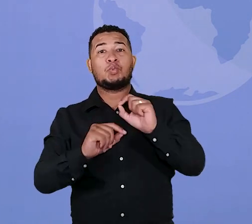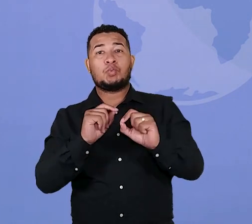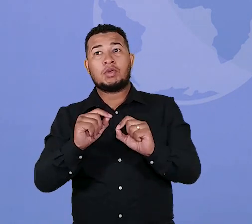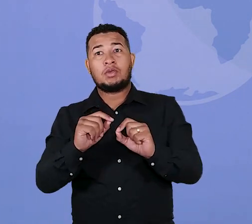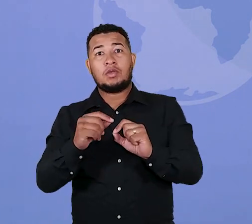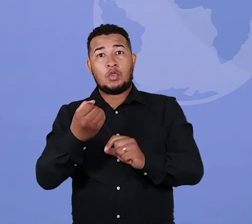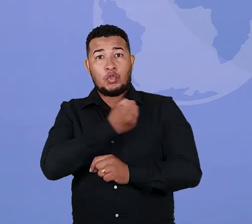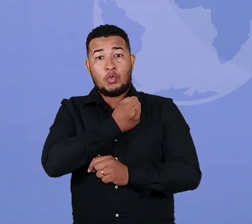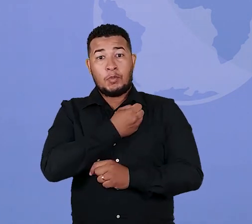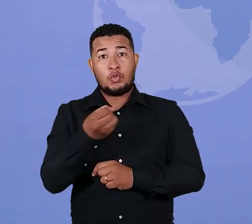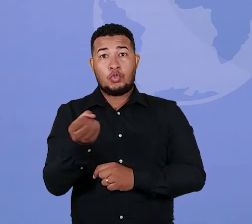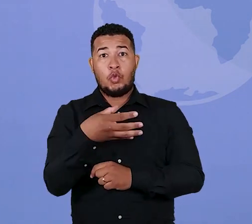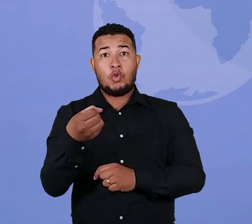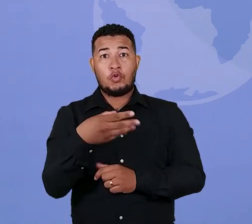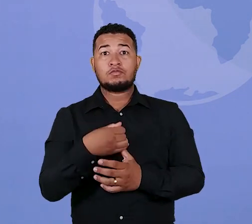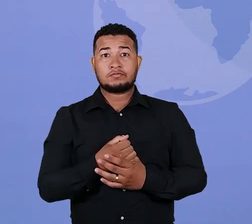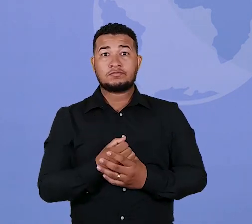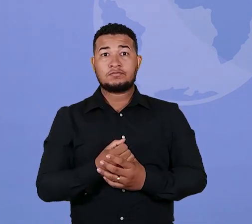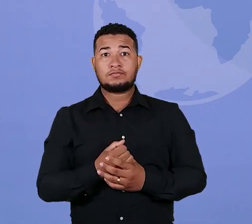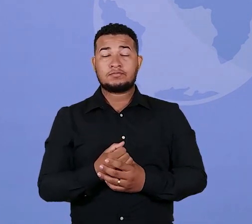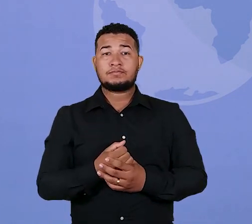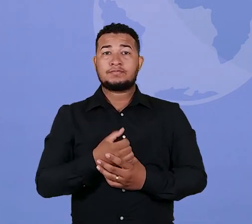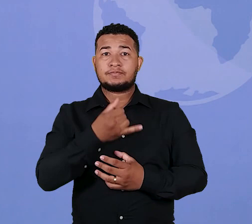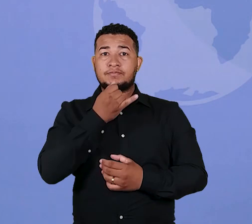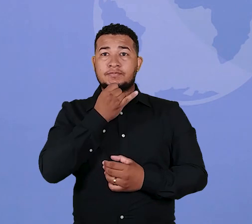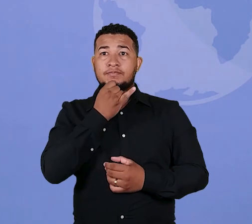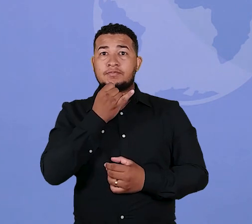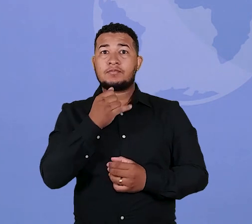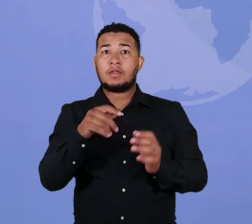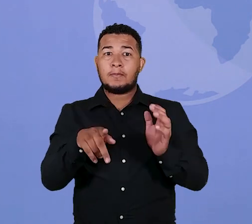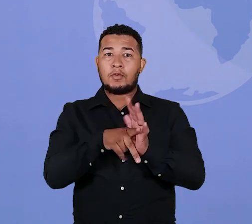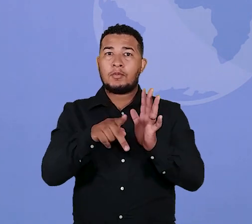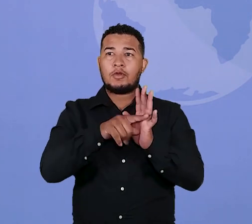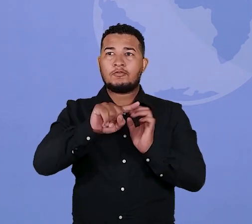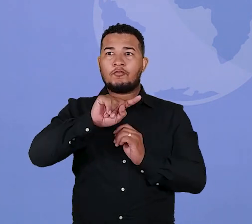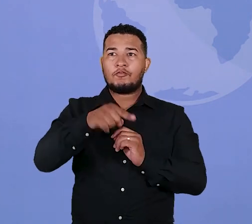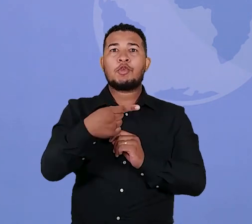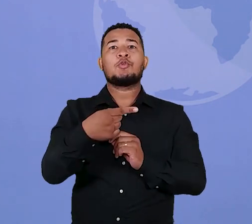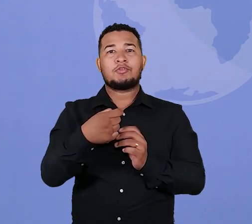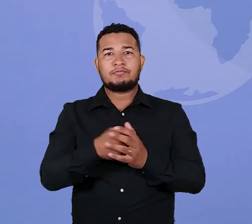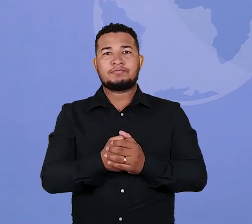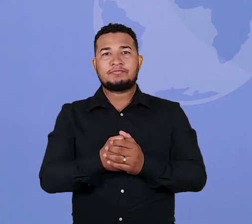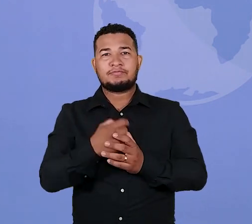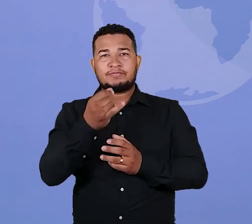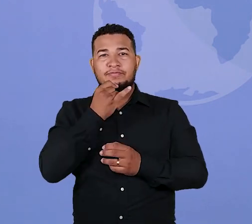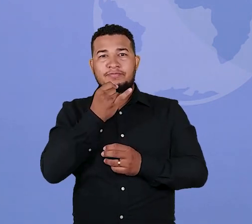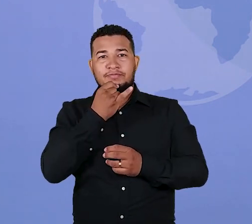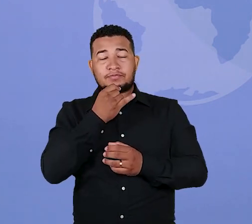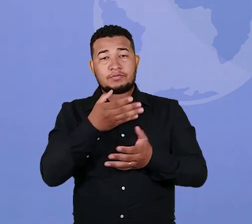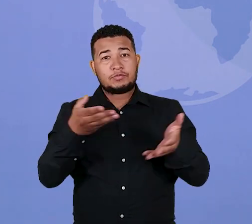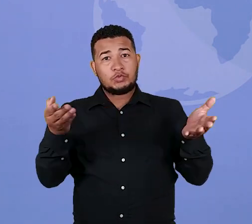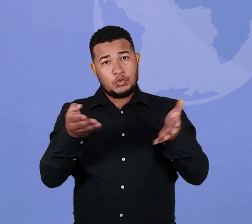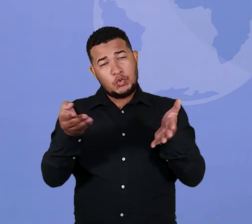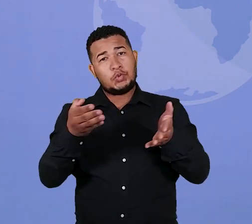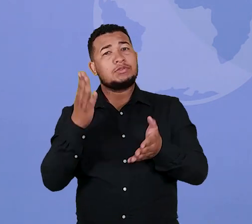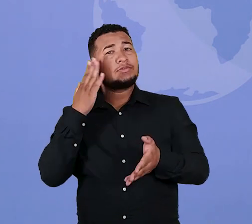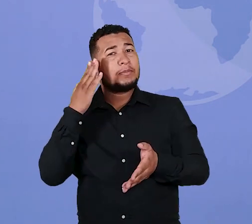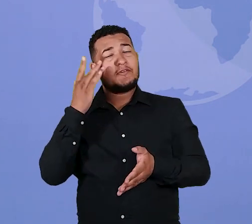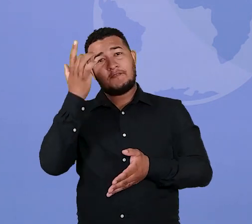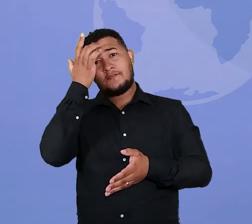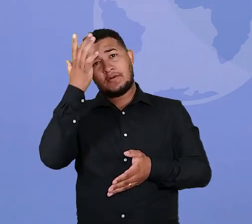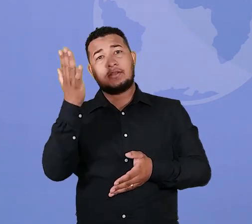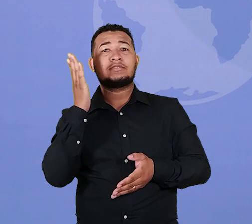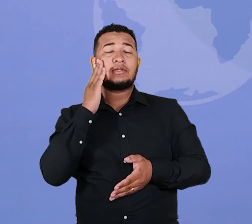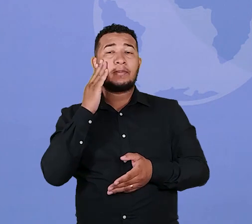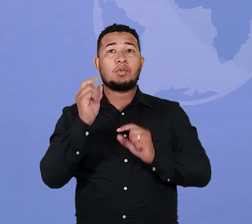necessidade de novos números. Por exemplo, as dívidas. Hoje, para você, é fácil entender que você